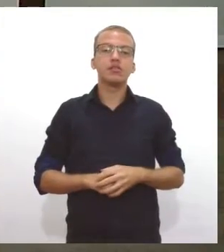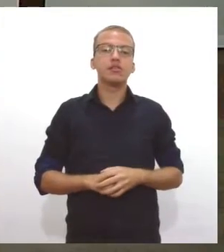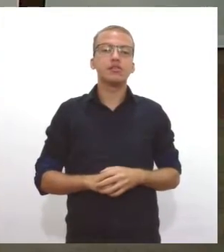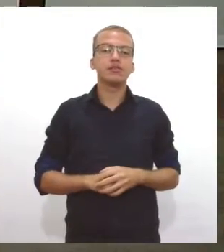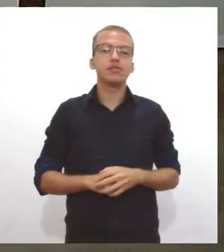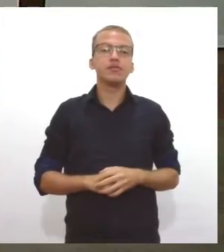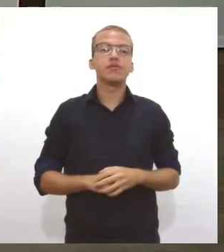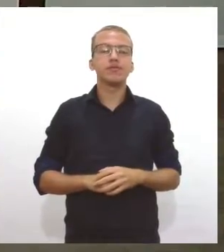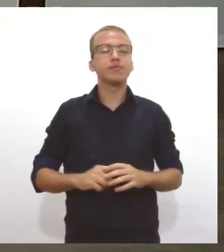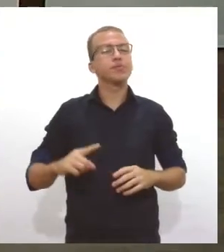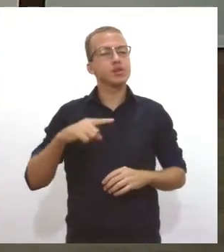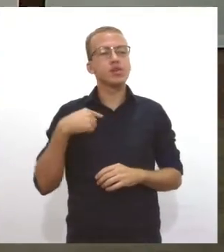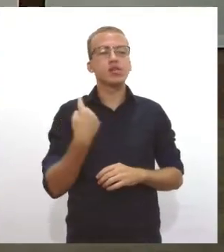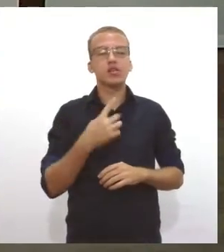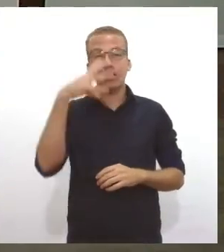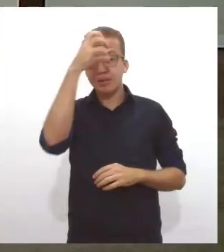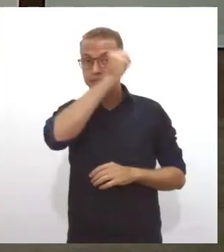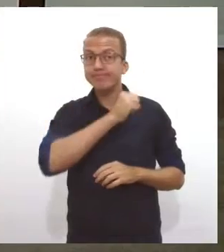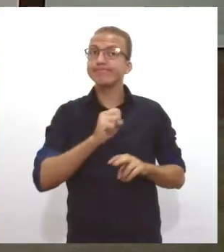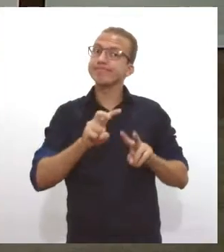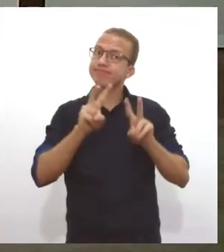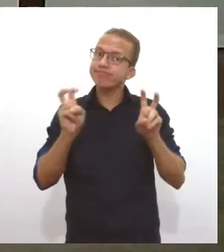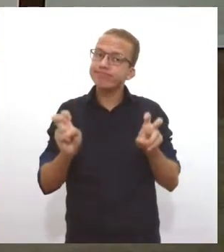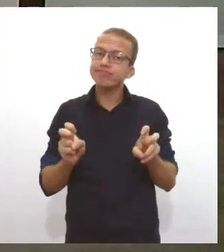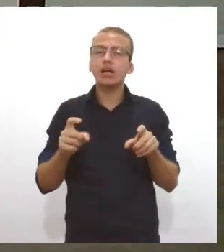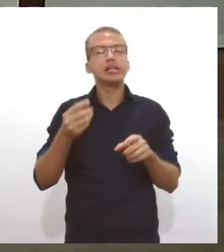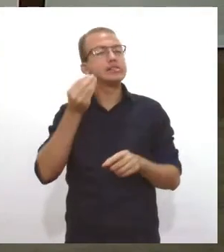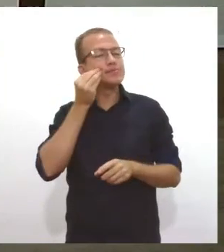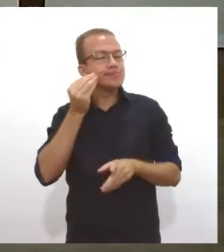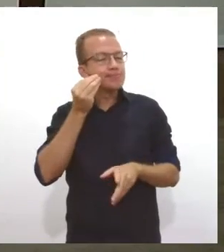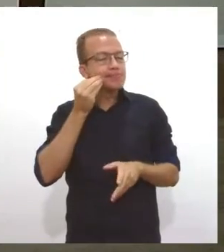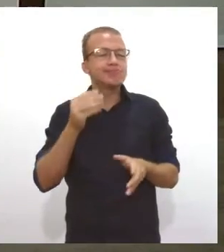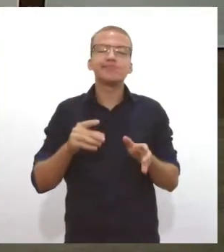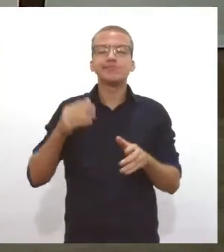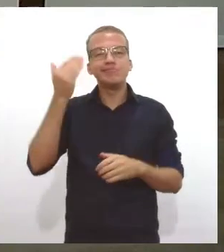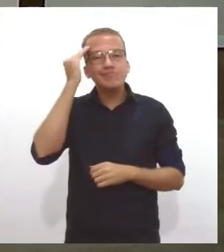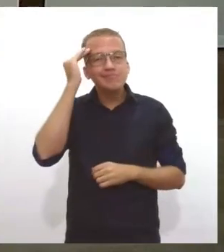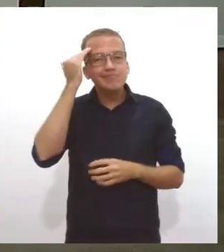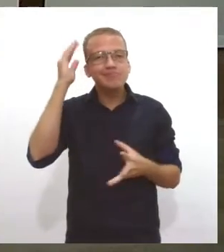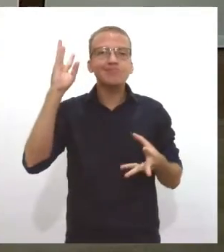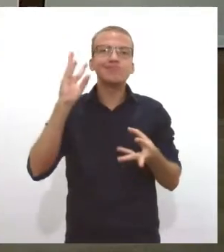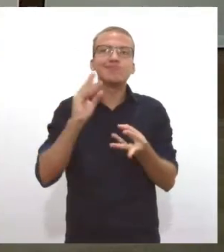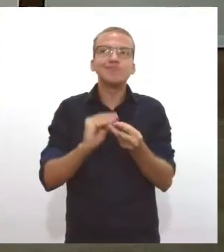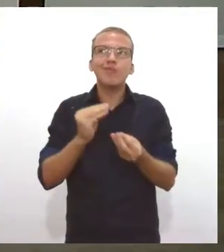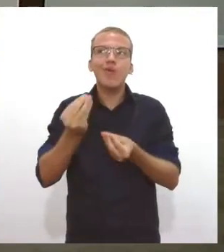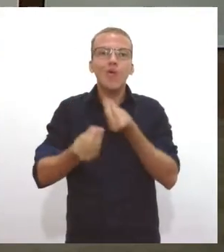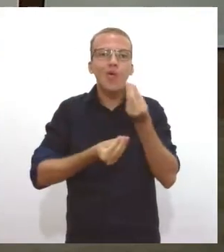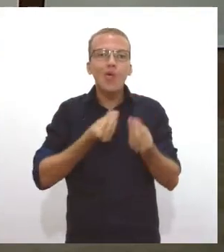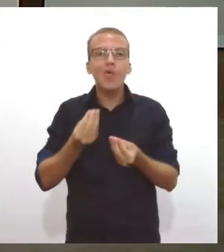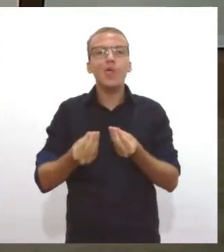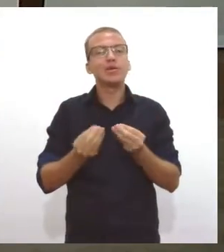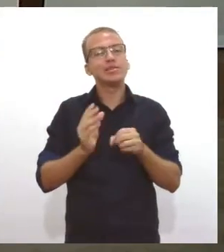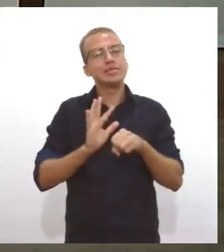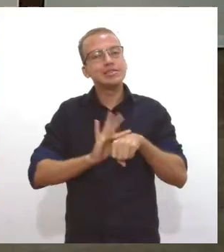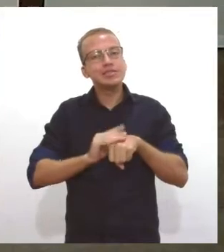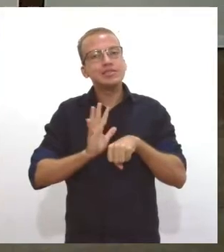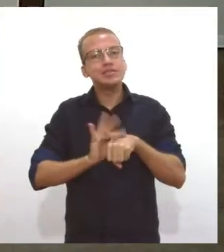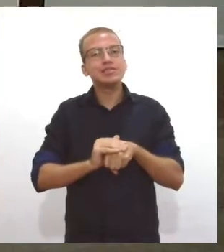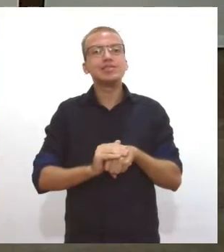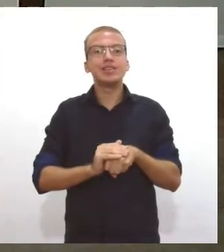a cor verde 19 é todo mundo tentando entender de fato Ou o funcionamento da doença e